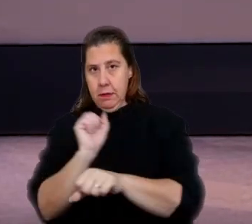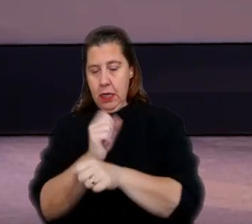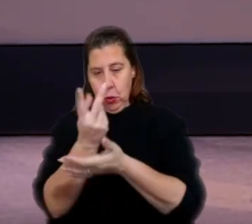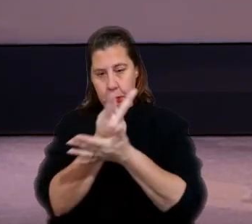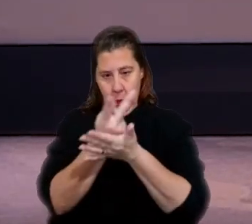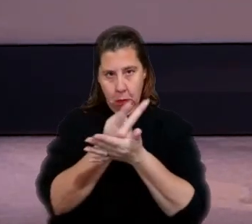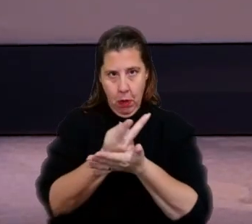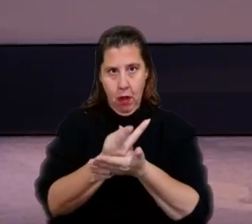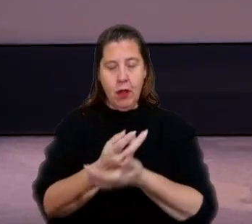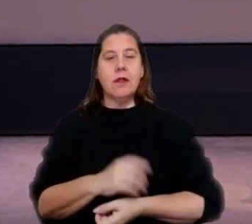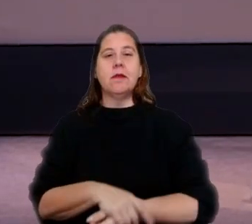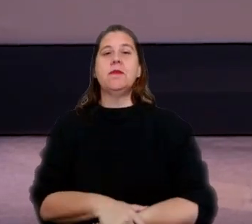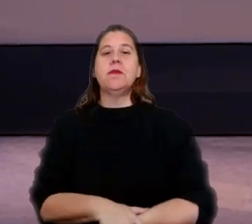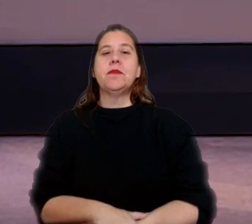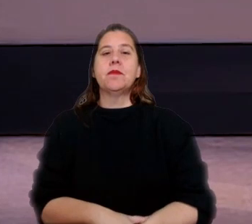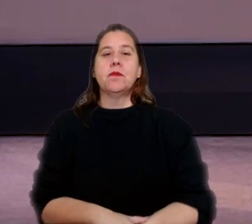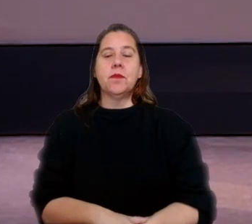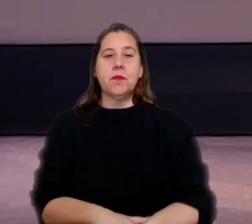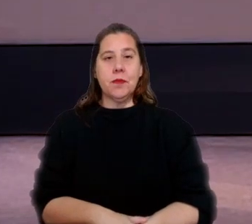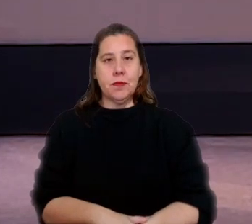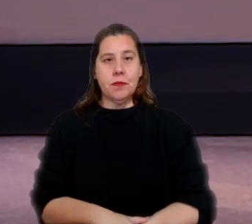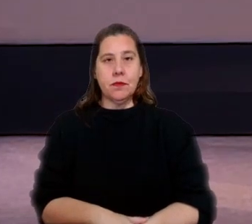Calma, estou procurando aqui.